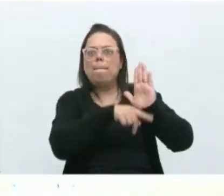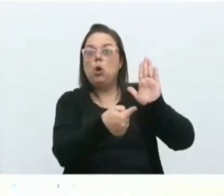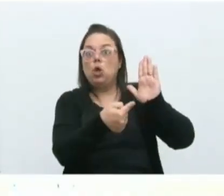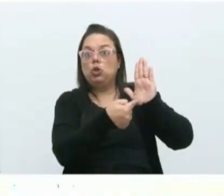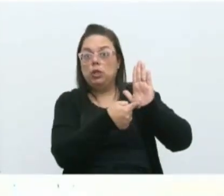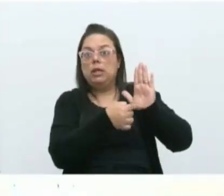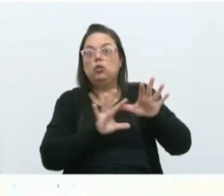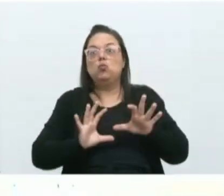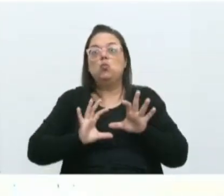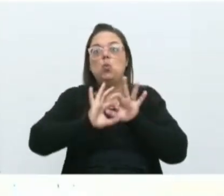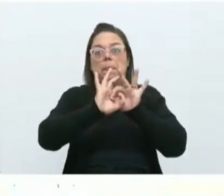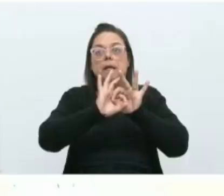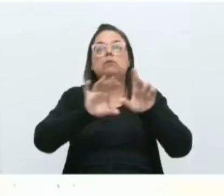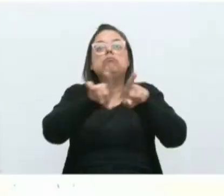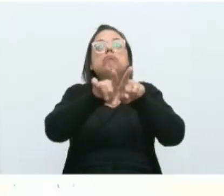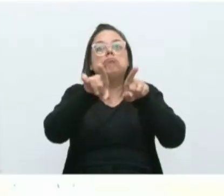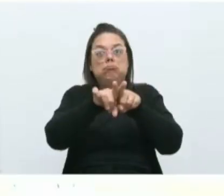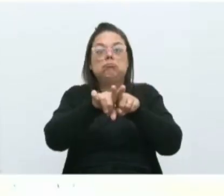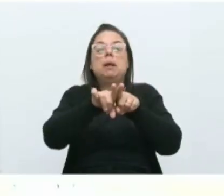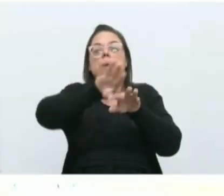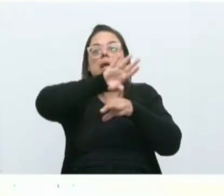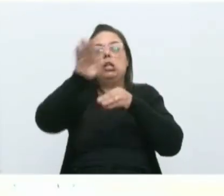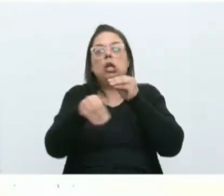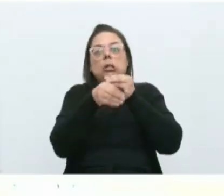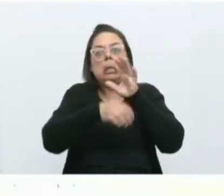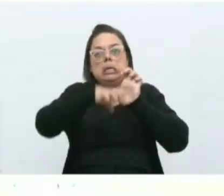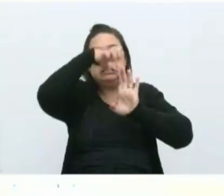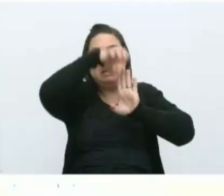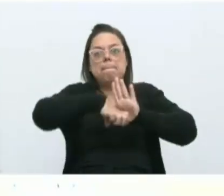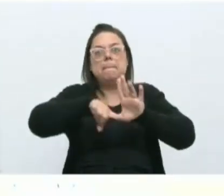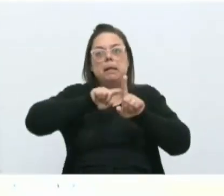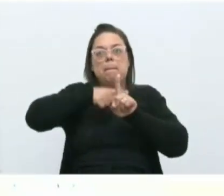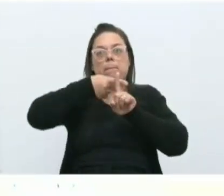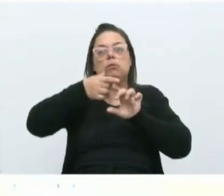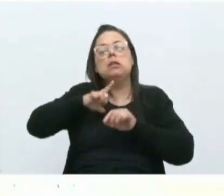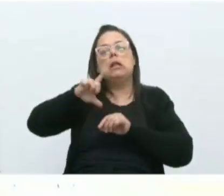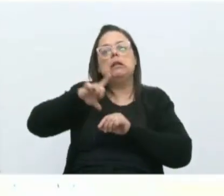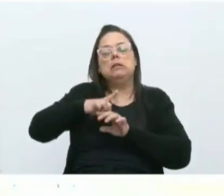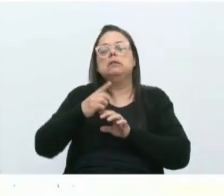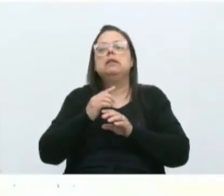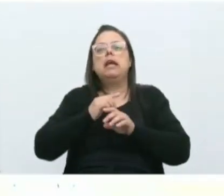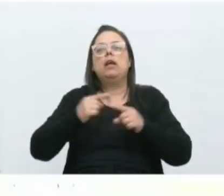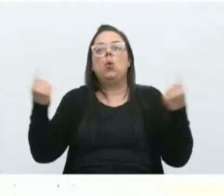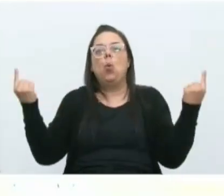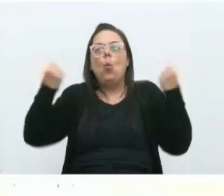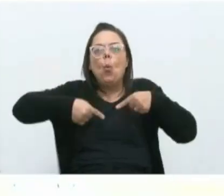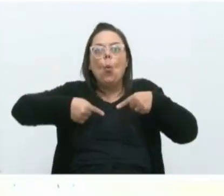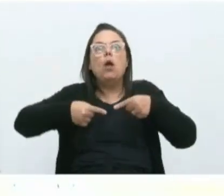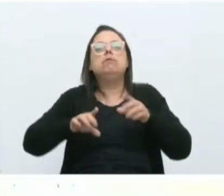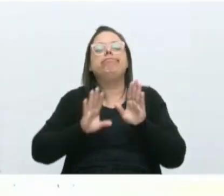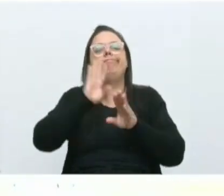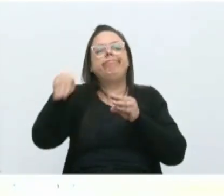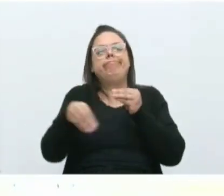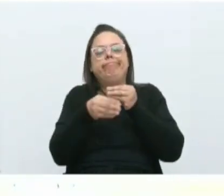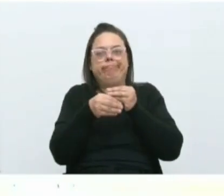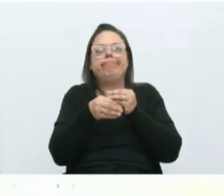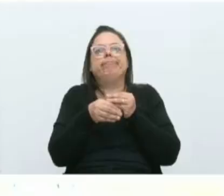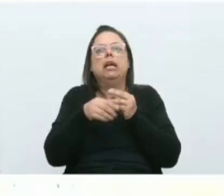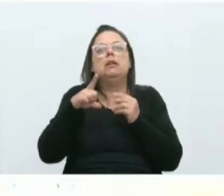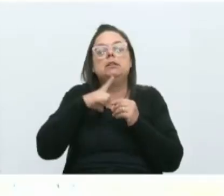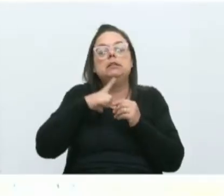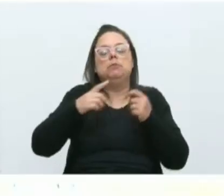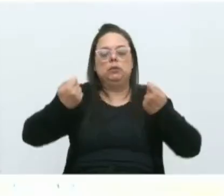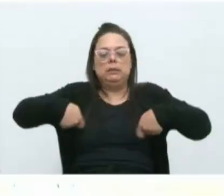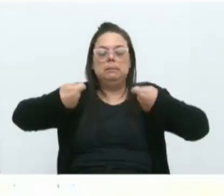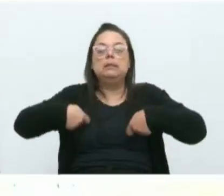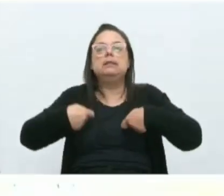atuação conjunta em decorrência das emendas impositivas. Existe um grande desafio em relação às emendas, a gente ainda